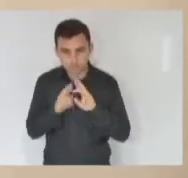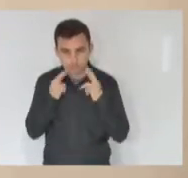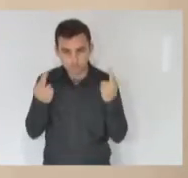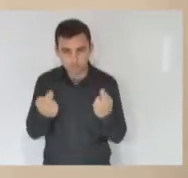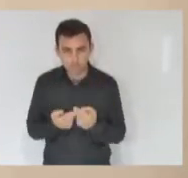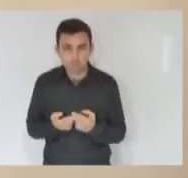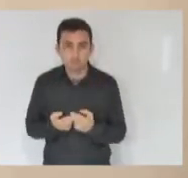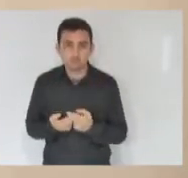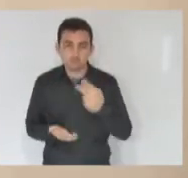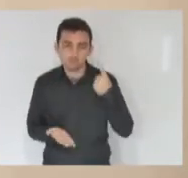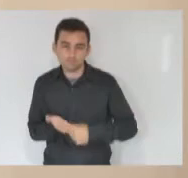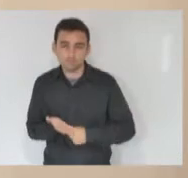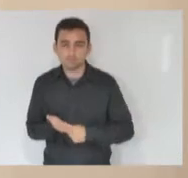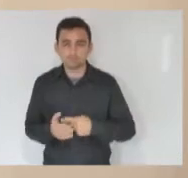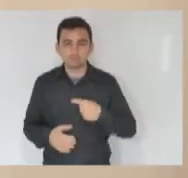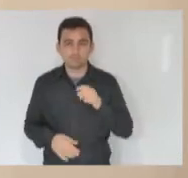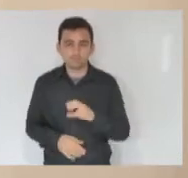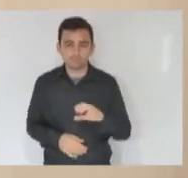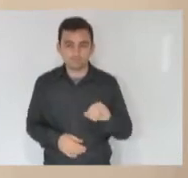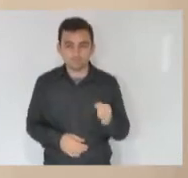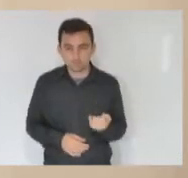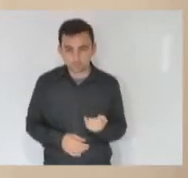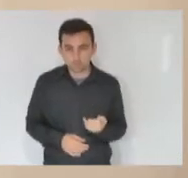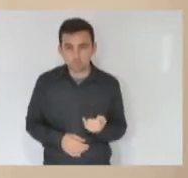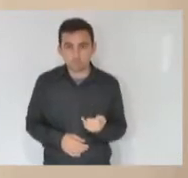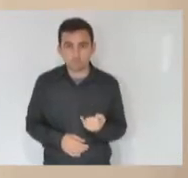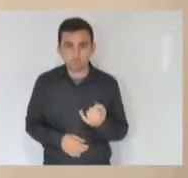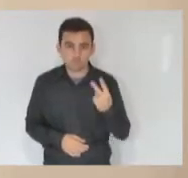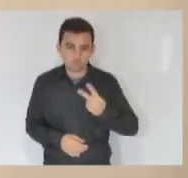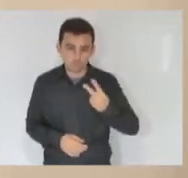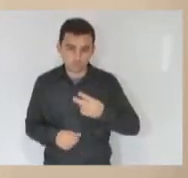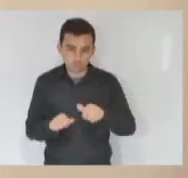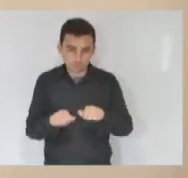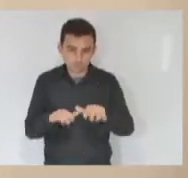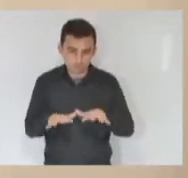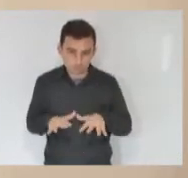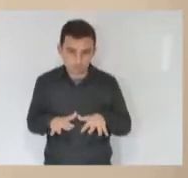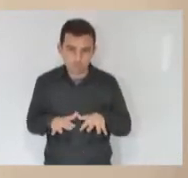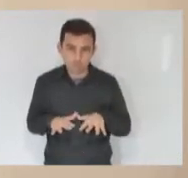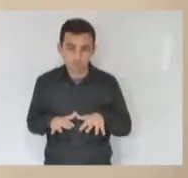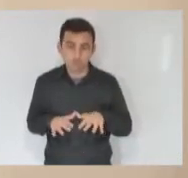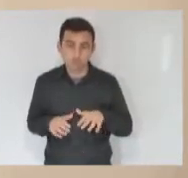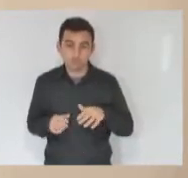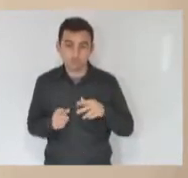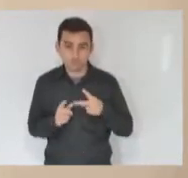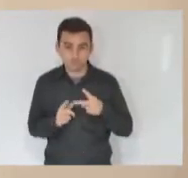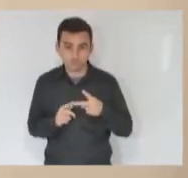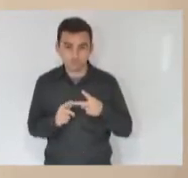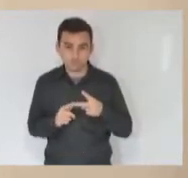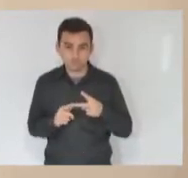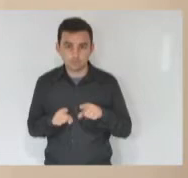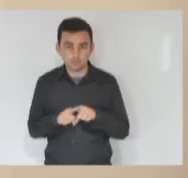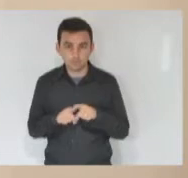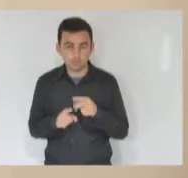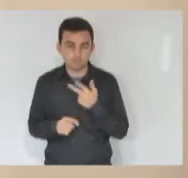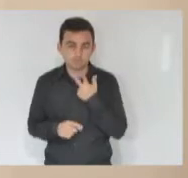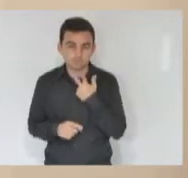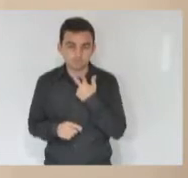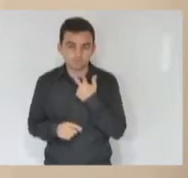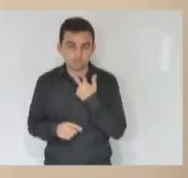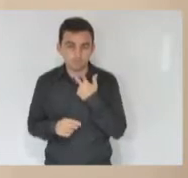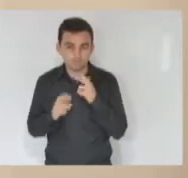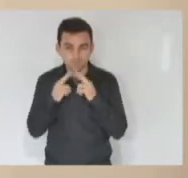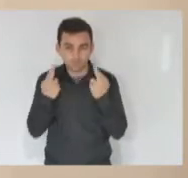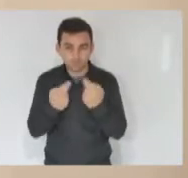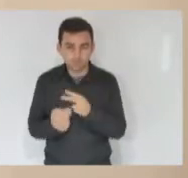da Comissão de Constituição e Justiça, da 2ª sessão legislativa, item 2, a impossibilidade de realizar a audiência pública